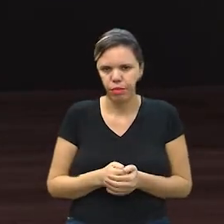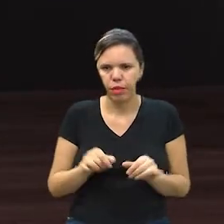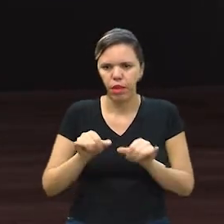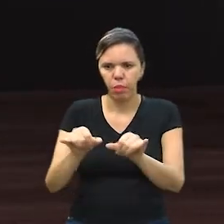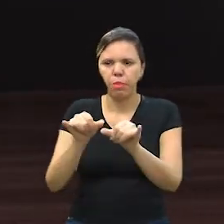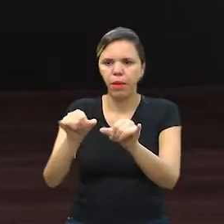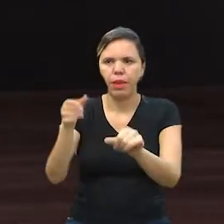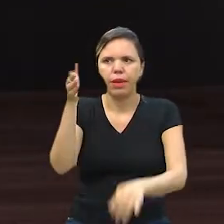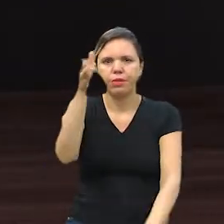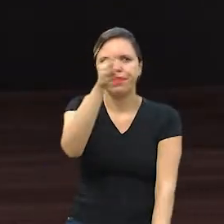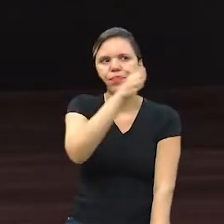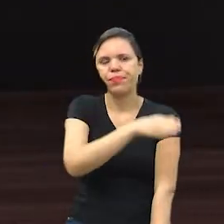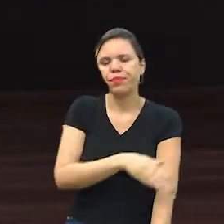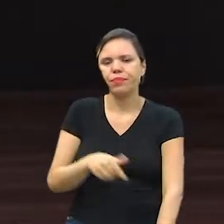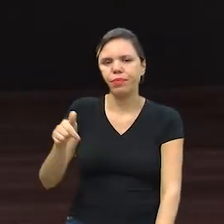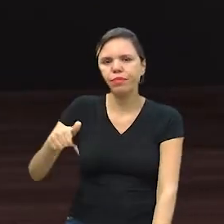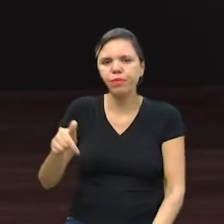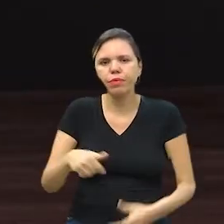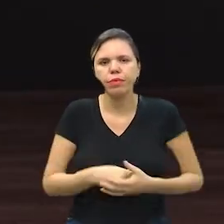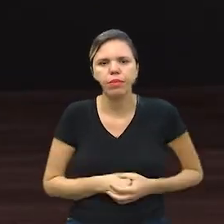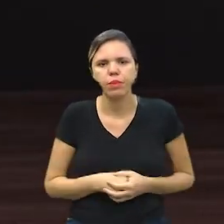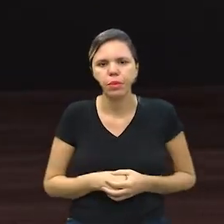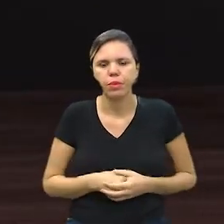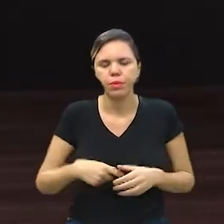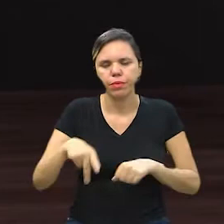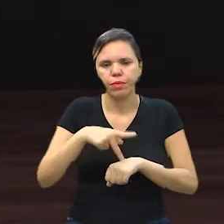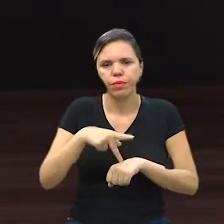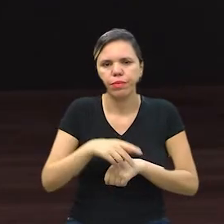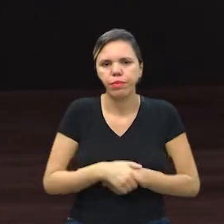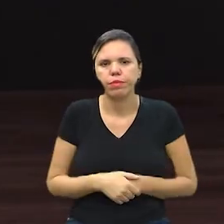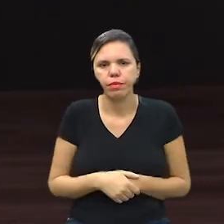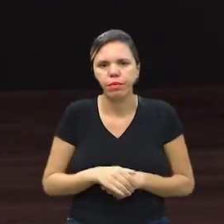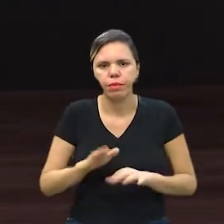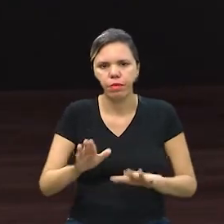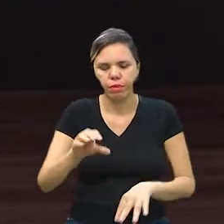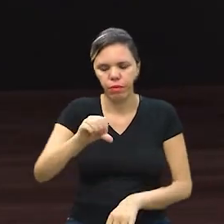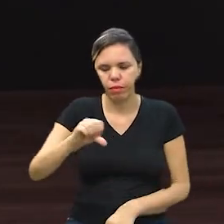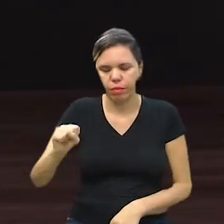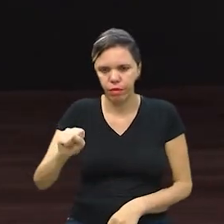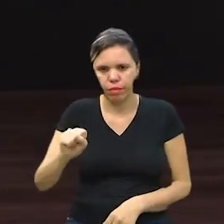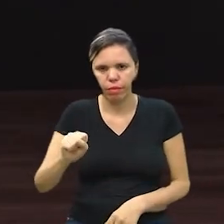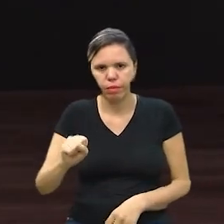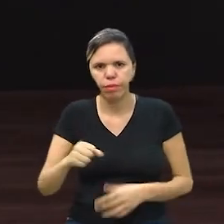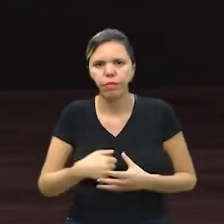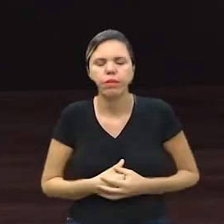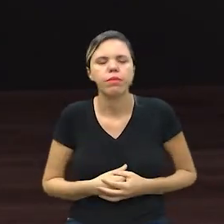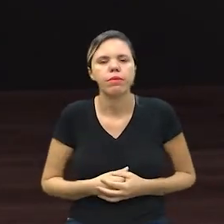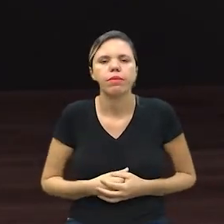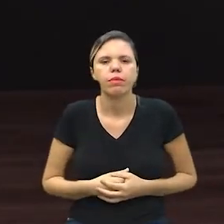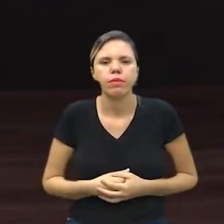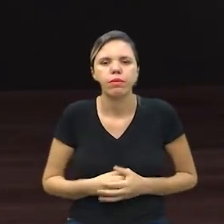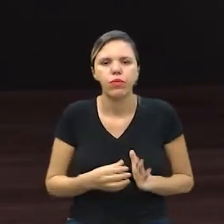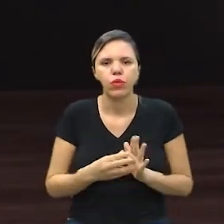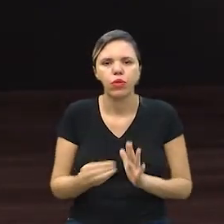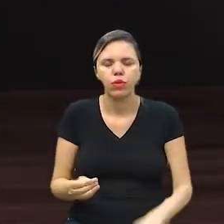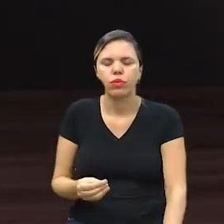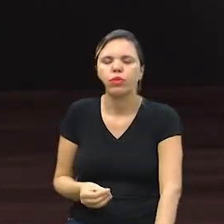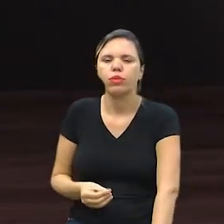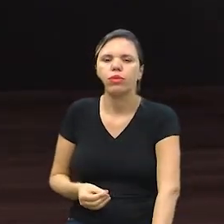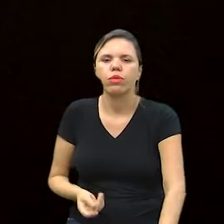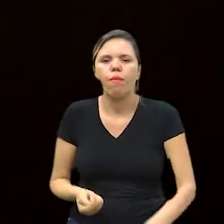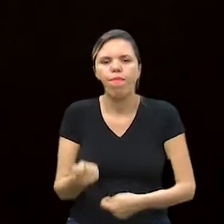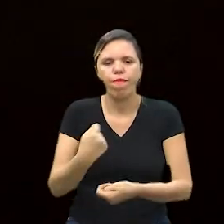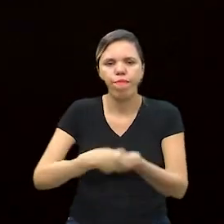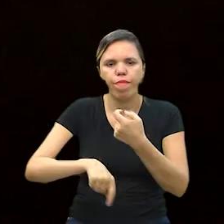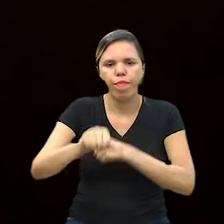os hipermercados, para uma rede de hipermercados aqui no nosso país, mas em 98, então, esse